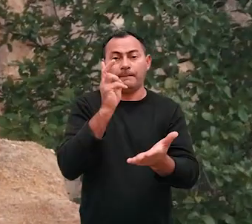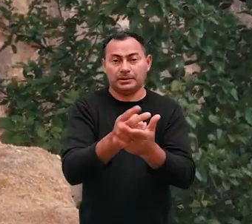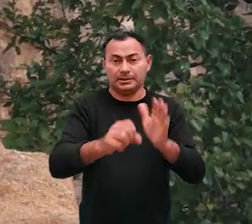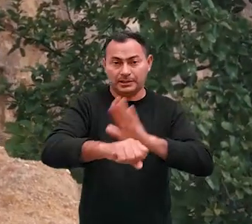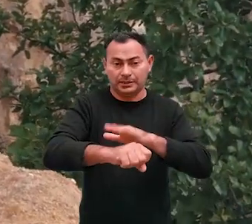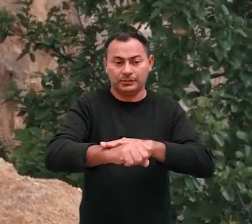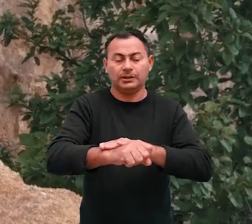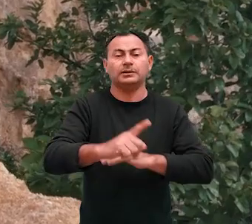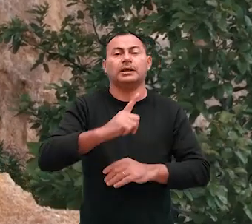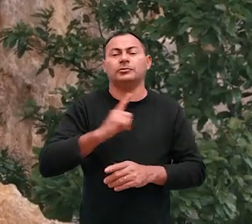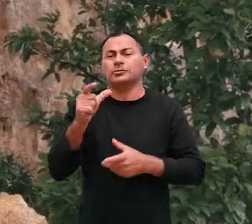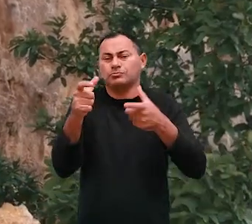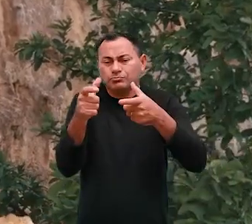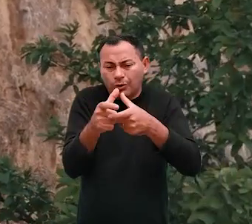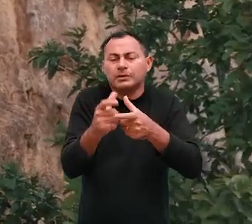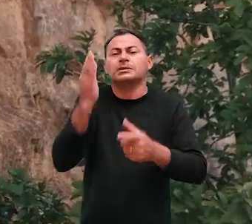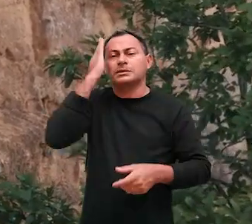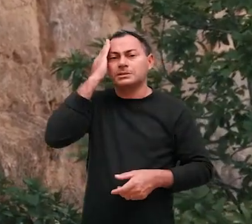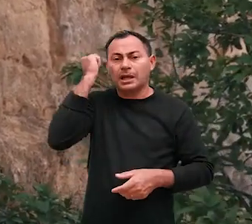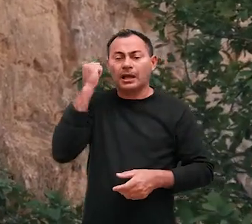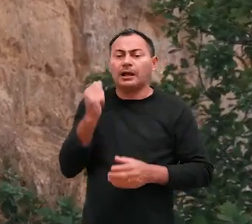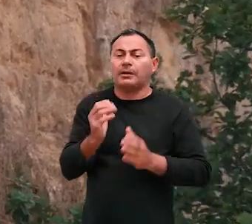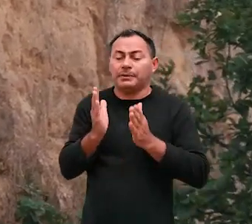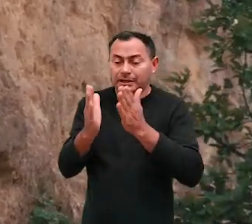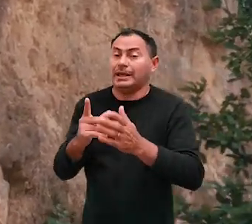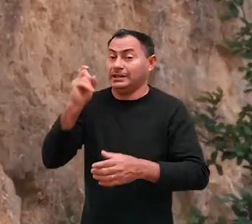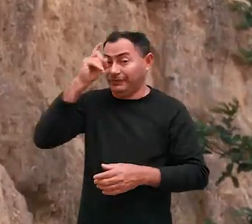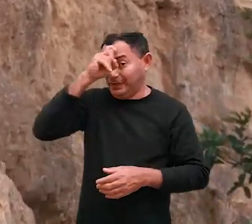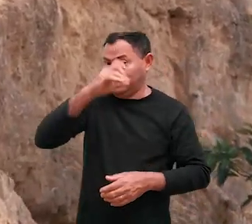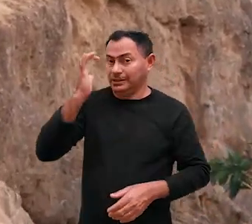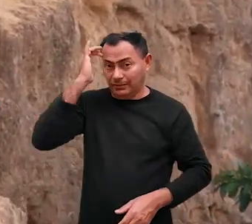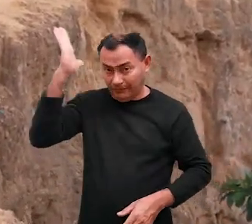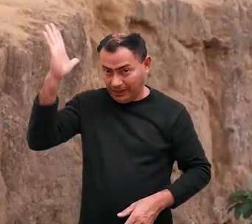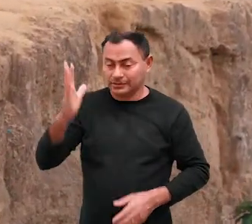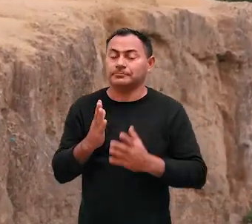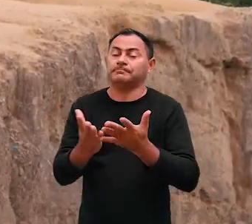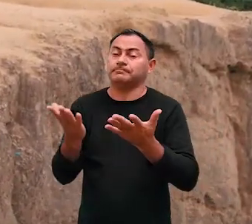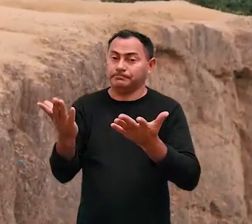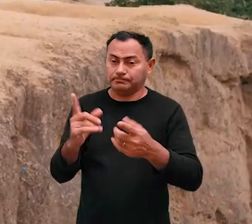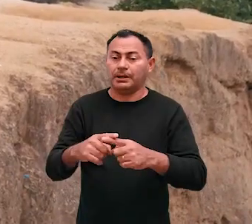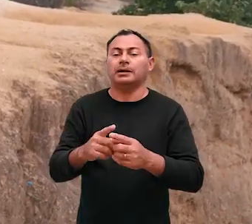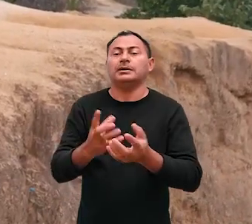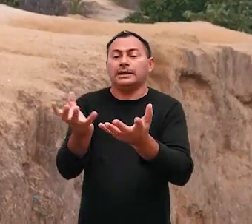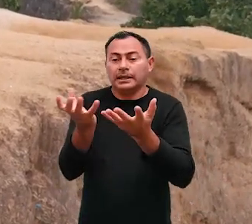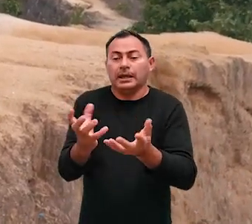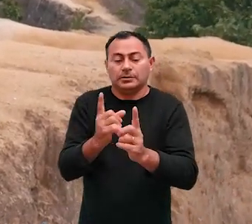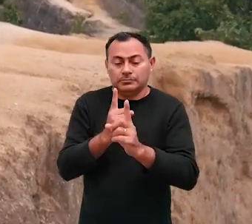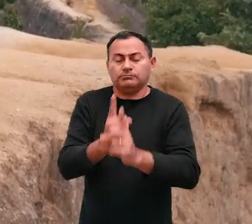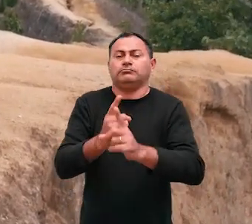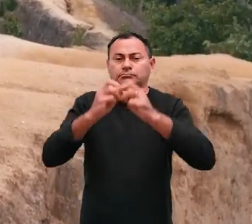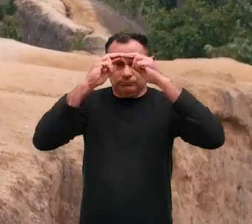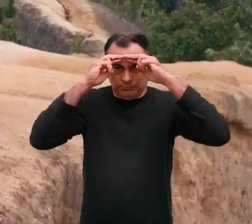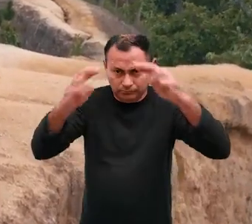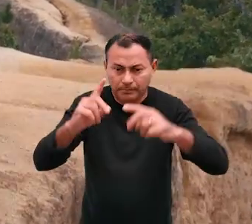mesmo tempo, existem os poucos que sabem que a porta é pequena e a estrada estreita, difícil e que requer